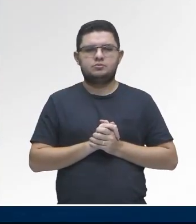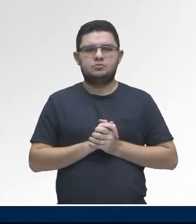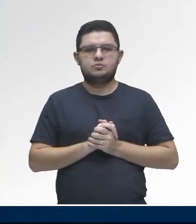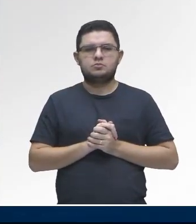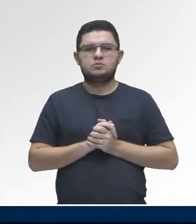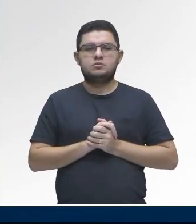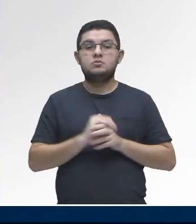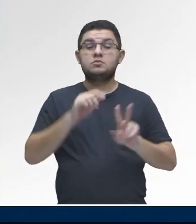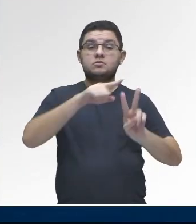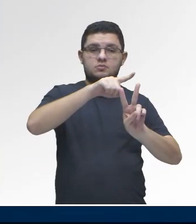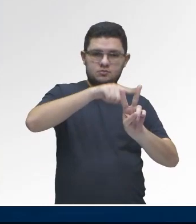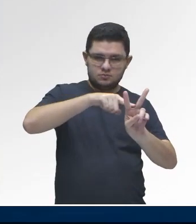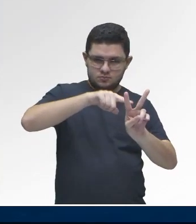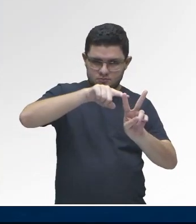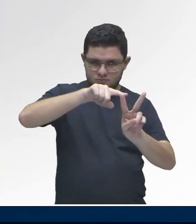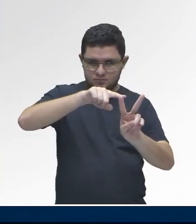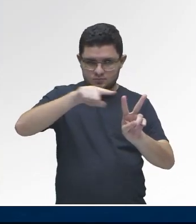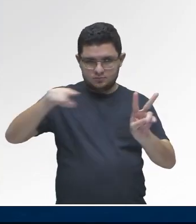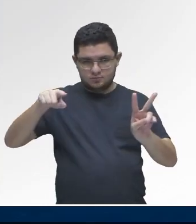Radiciação.